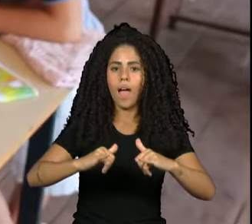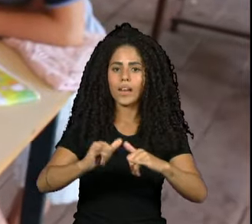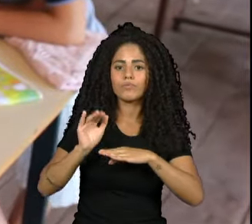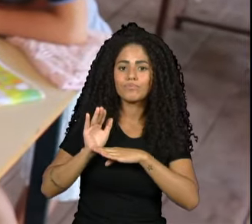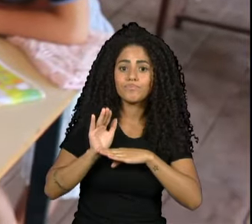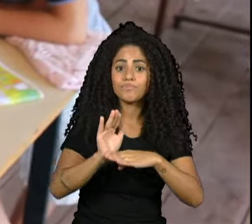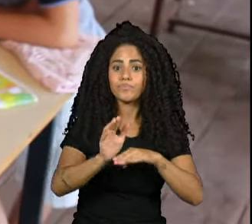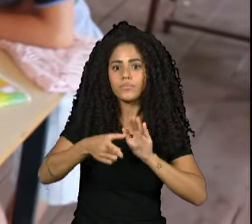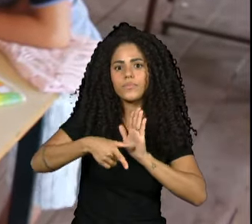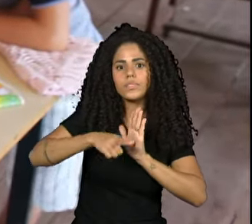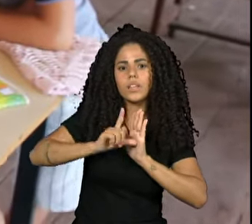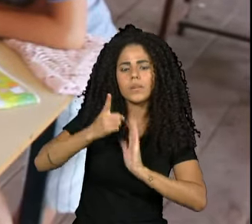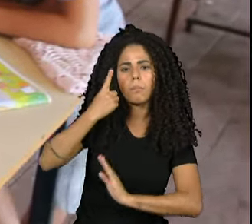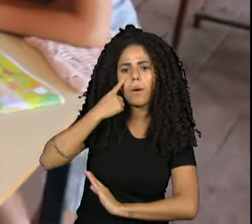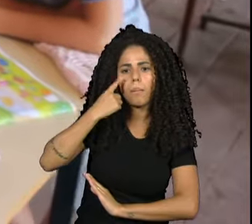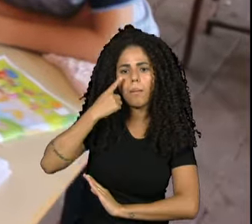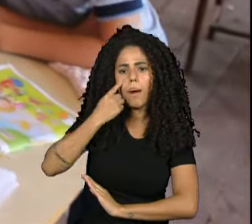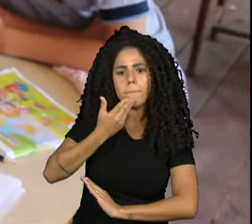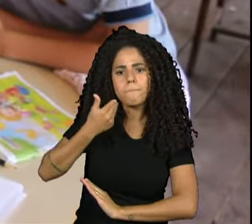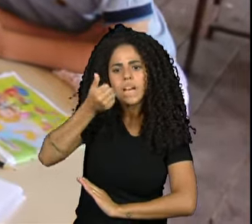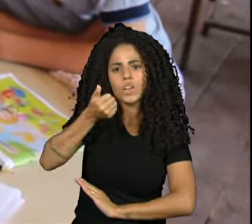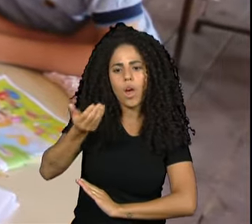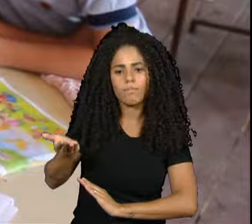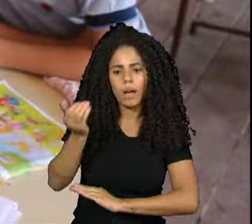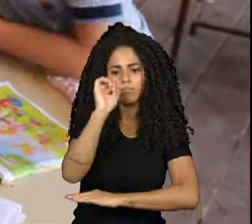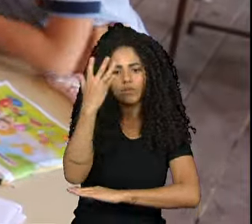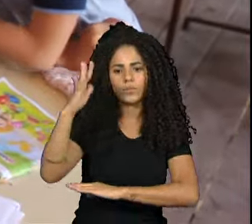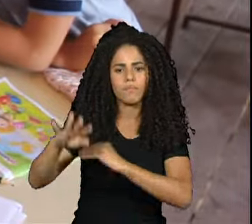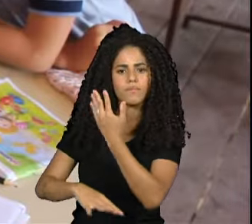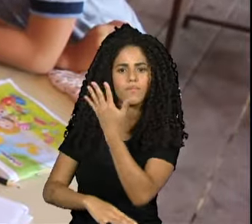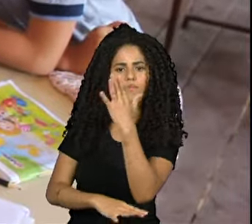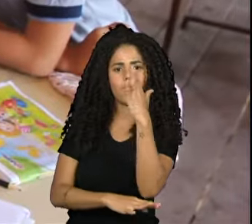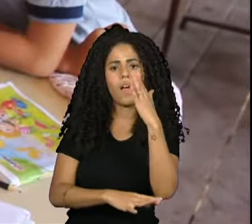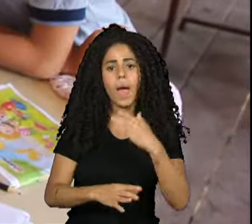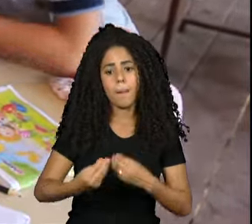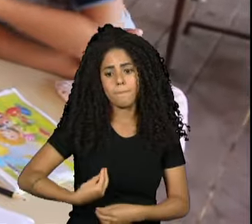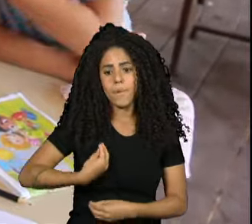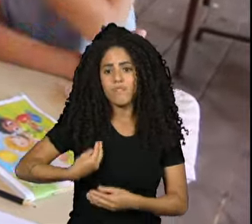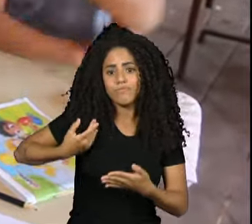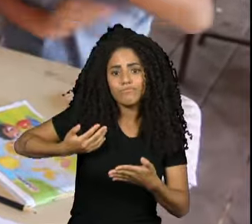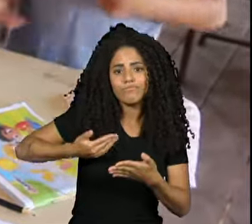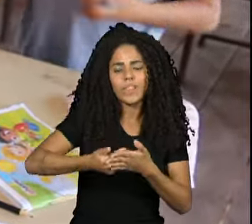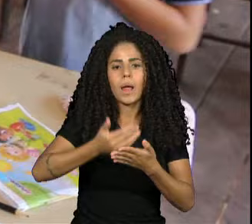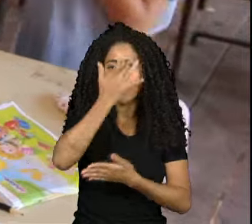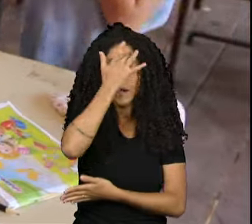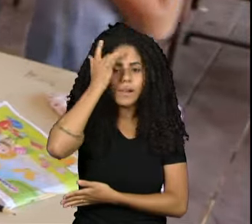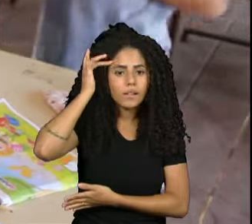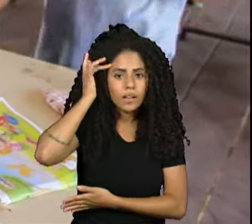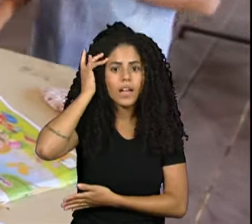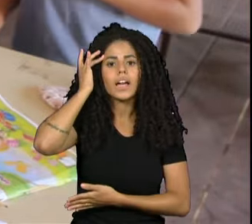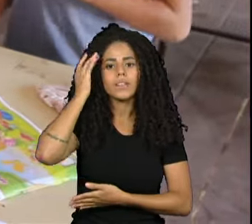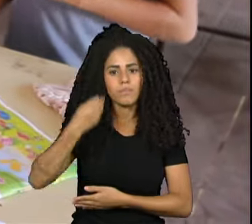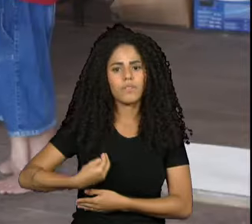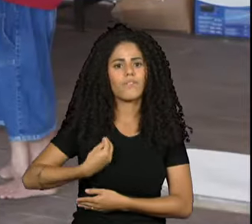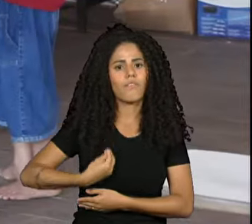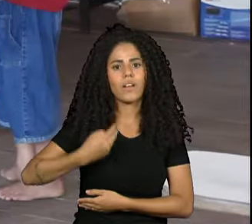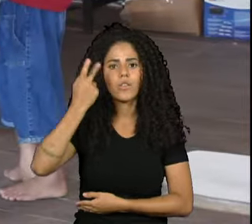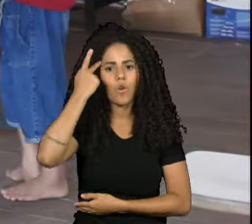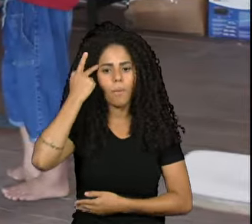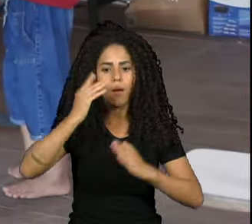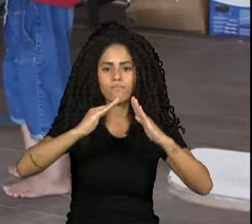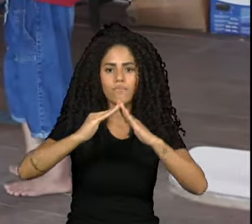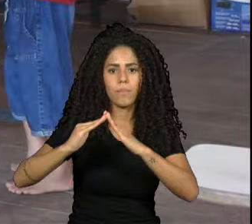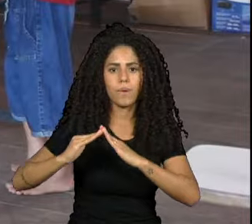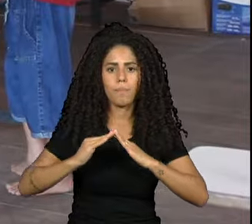antes a gente universalizar a energia e levar energia de qualidade, as pessoas vão ficar nas suas comunidades,